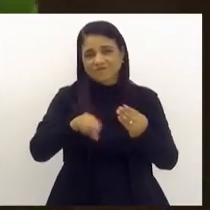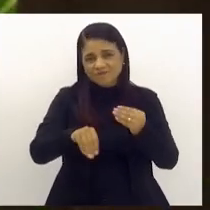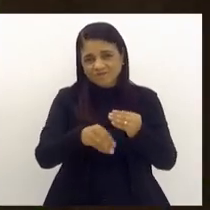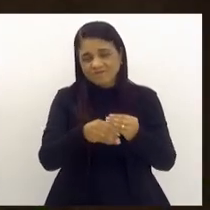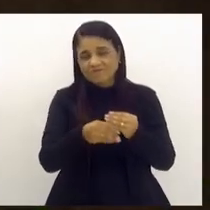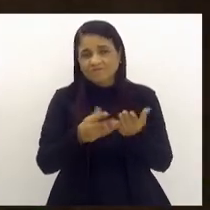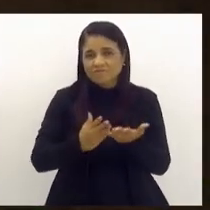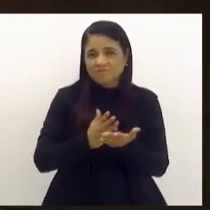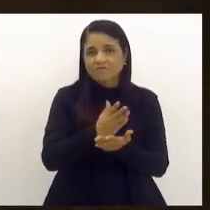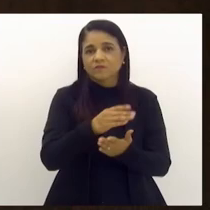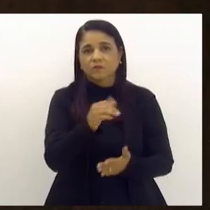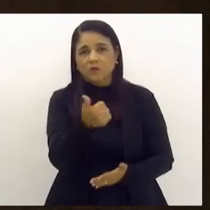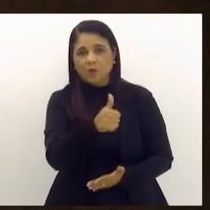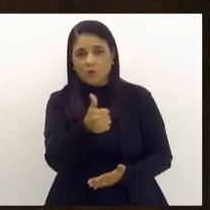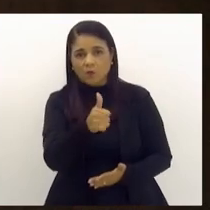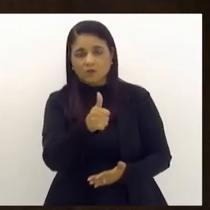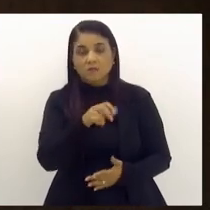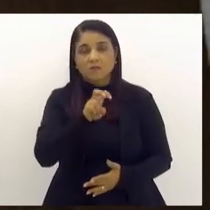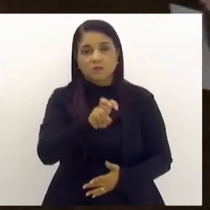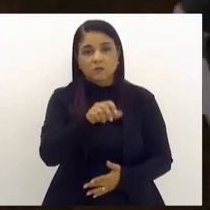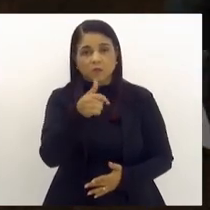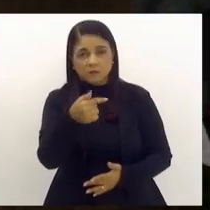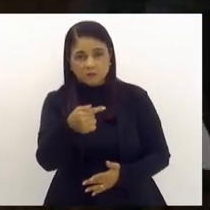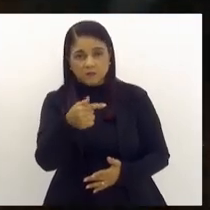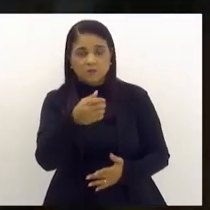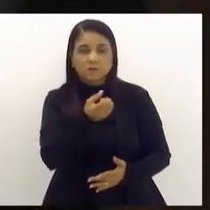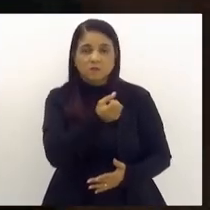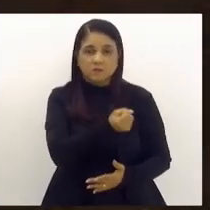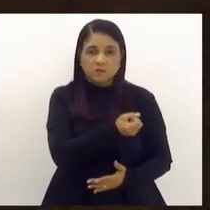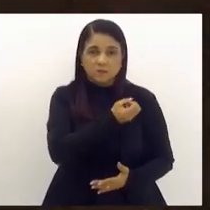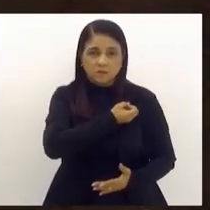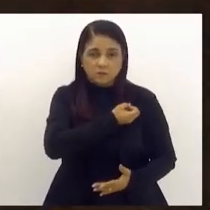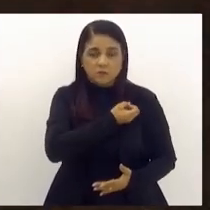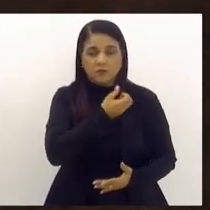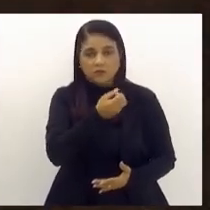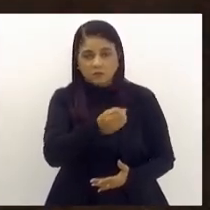11, 57 pela emenda número 01 da CCJ.